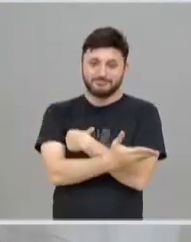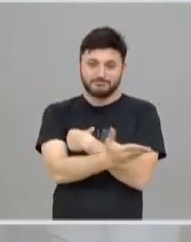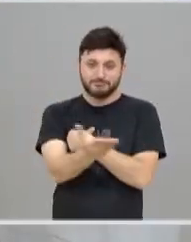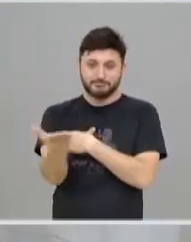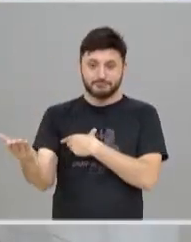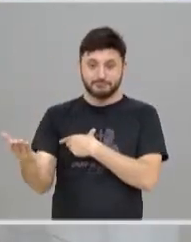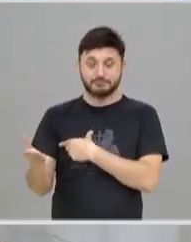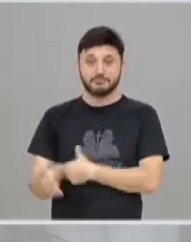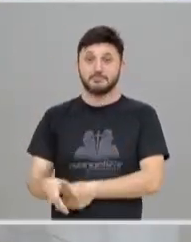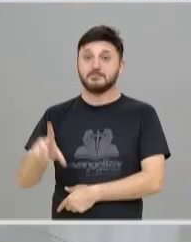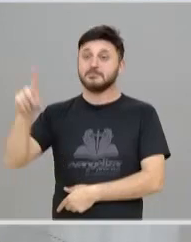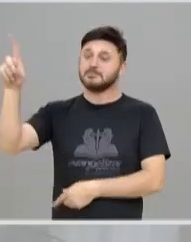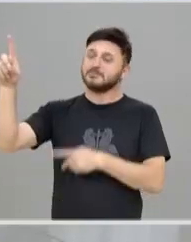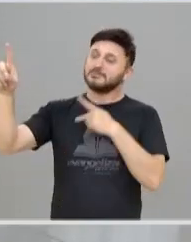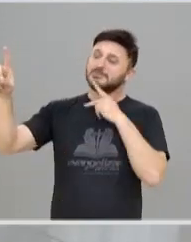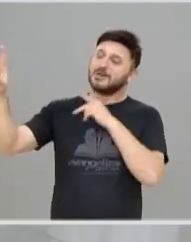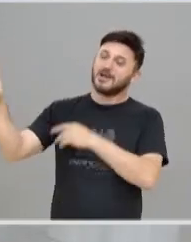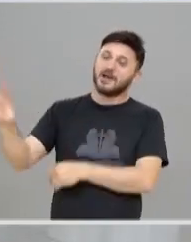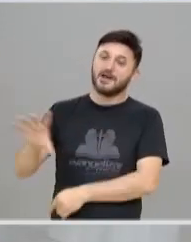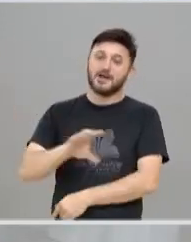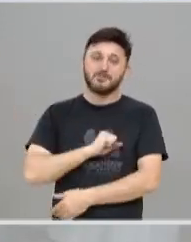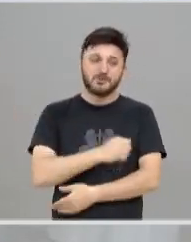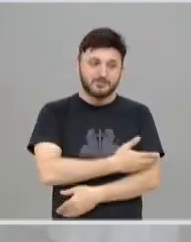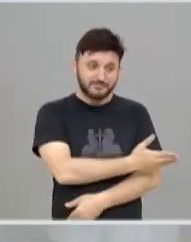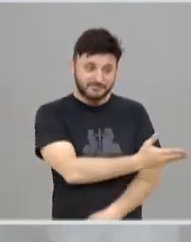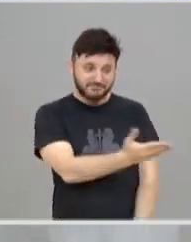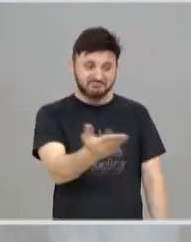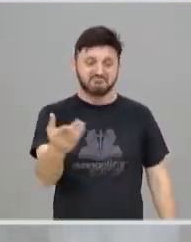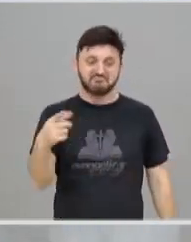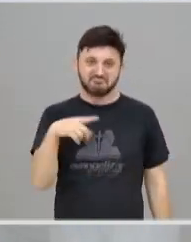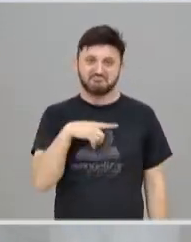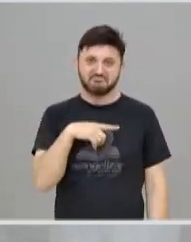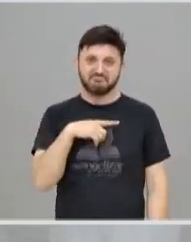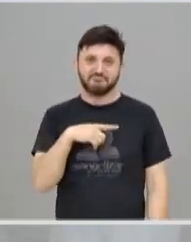Um Pai que só sabe te amar. É Deus.